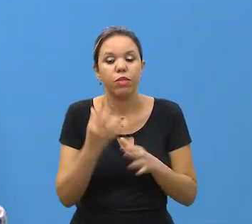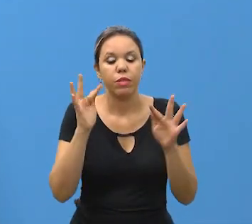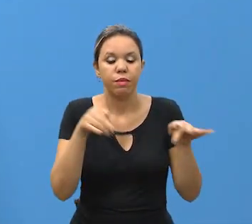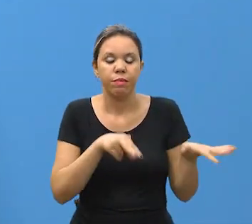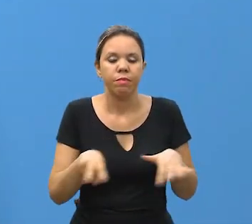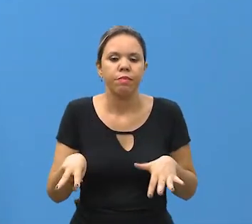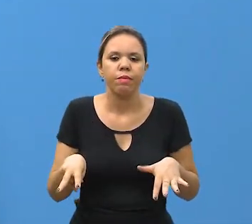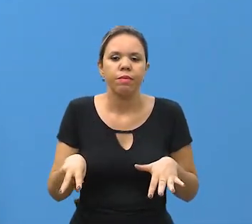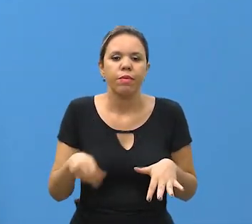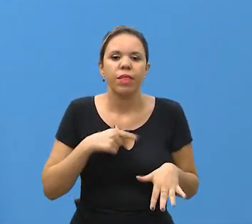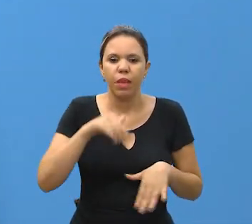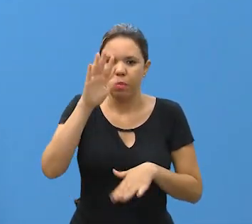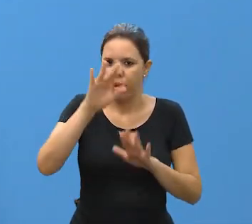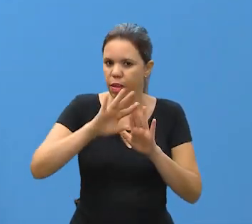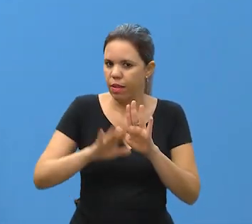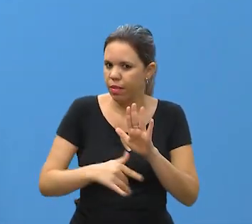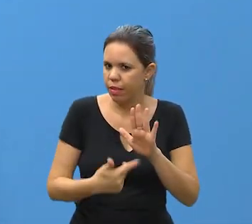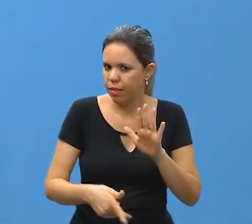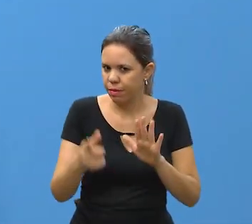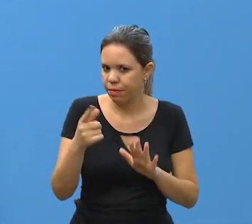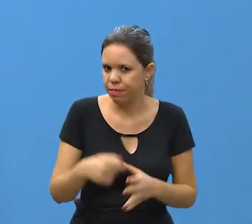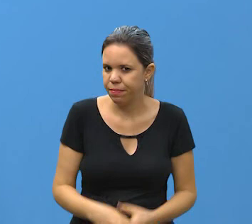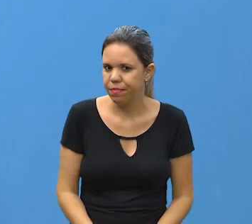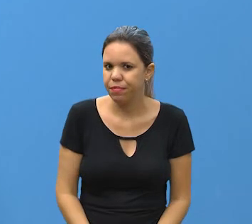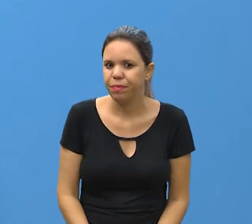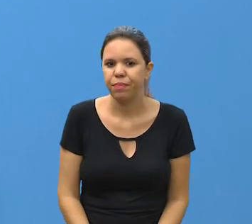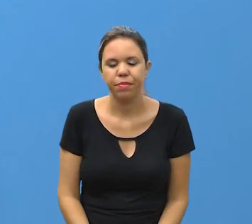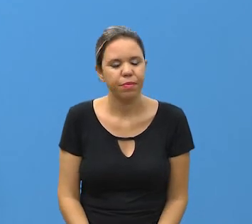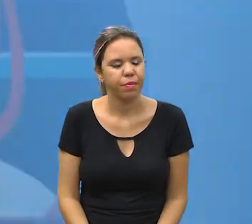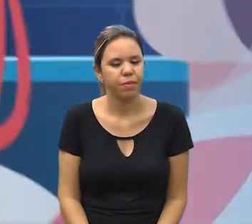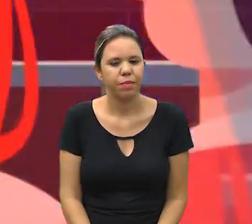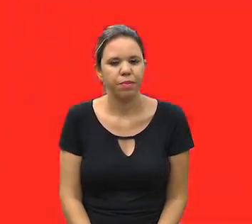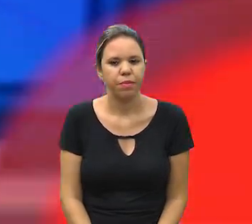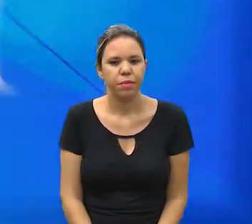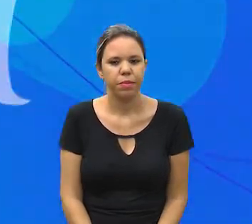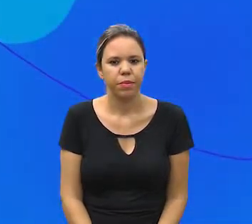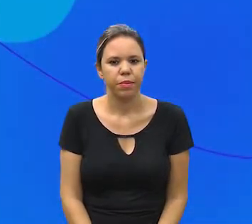que vai acontecer no fim de semana, tem mais coisas para você.